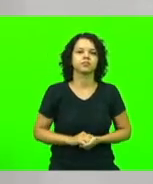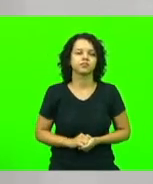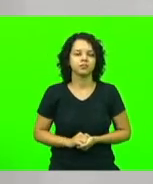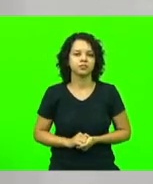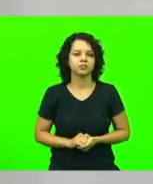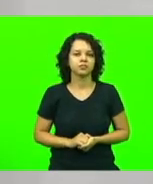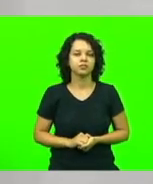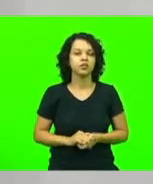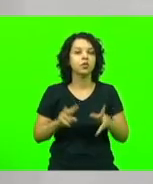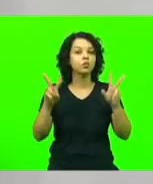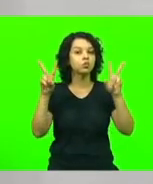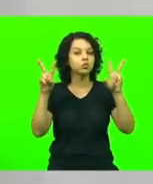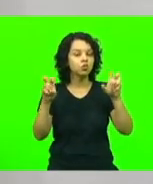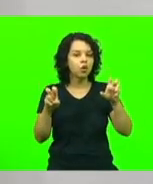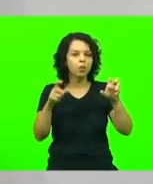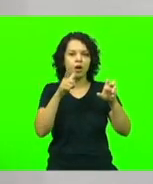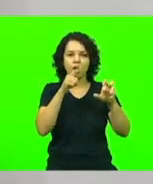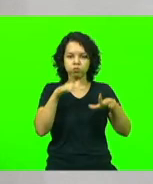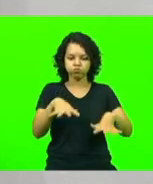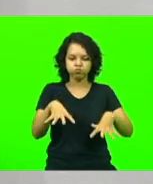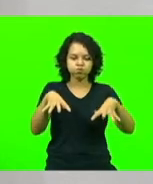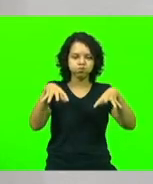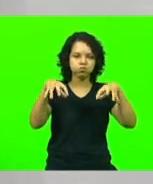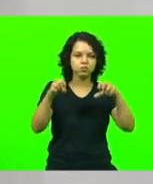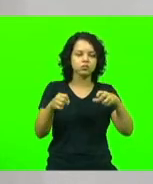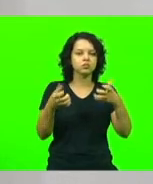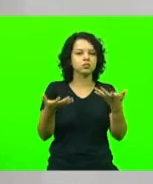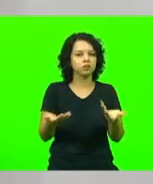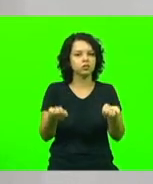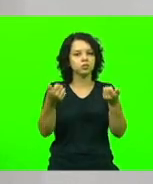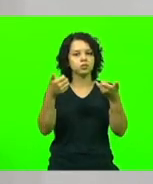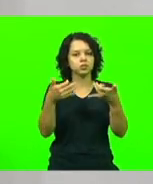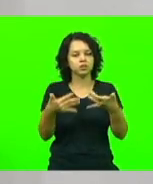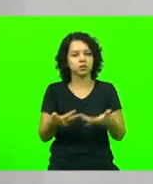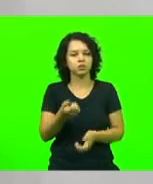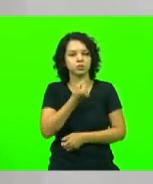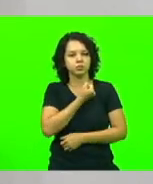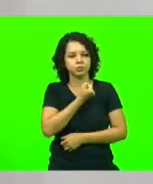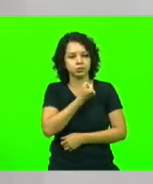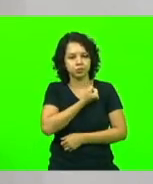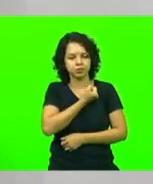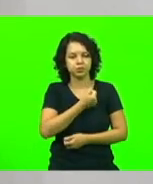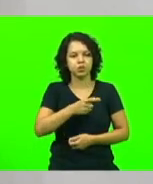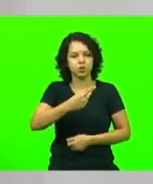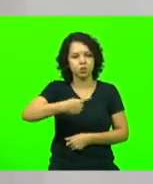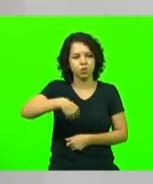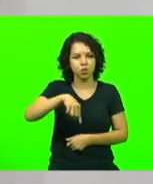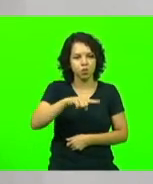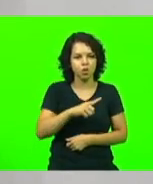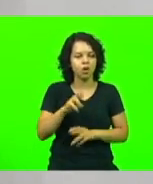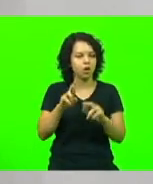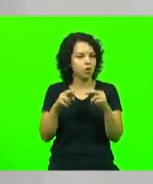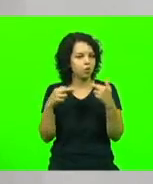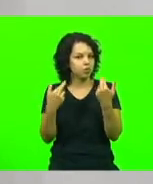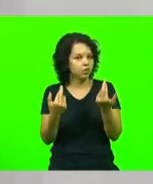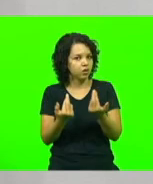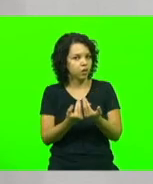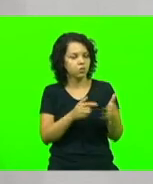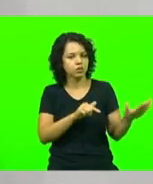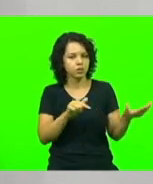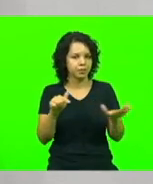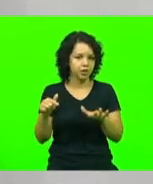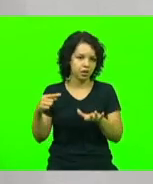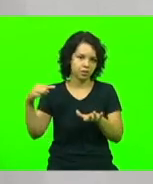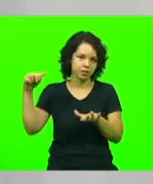com relação à estiagem. Quero trazer alguns números aqui. Nós tivemos uma reunião na semana passada com